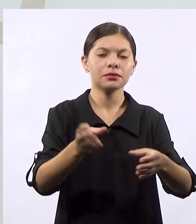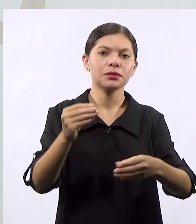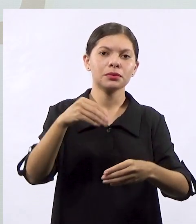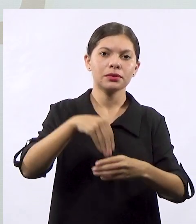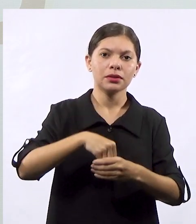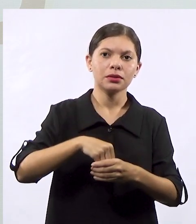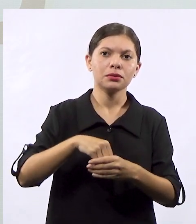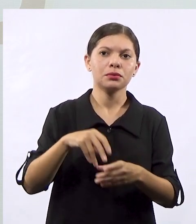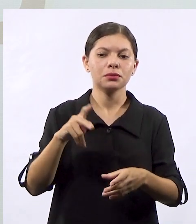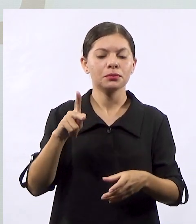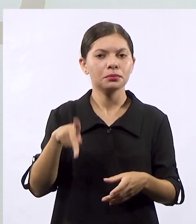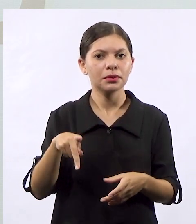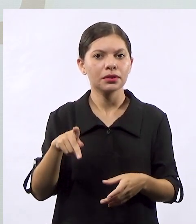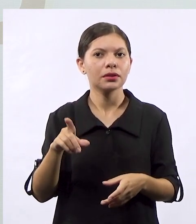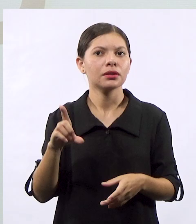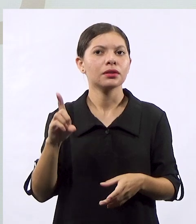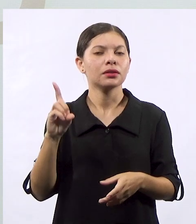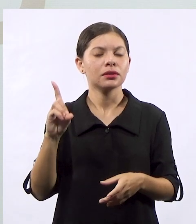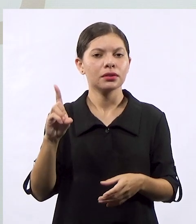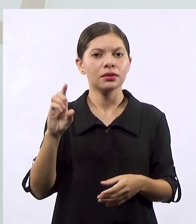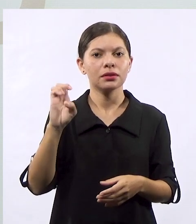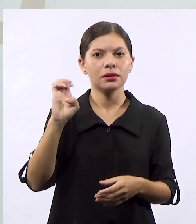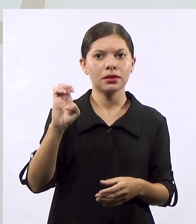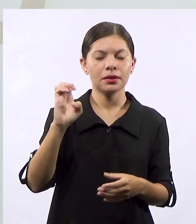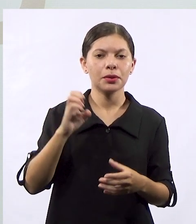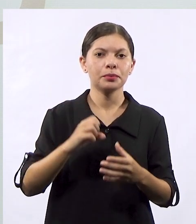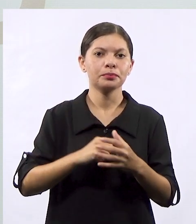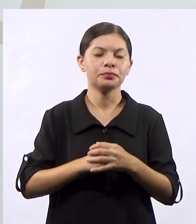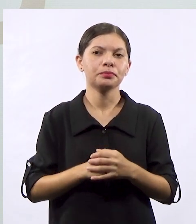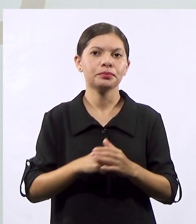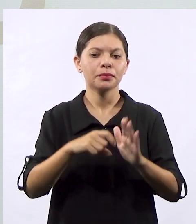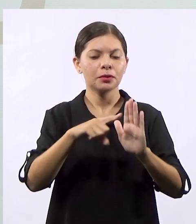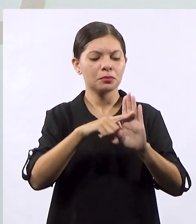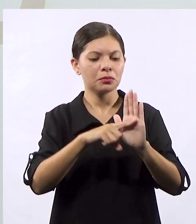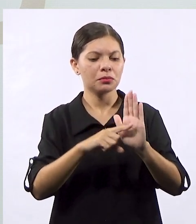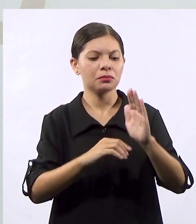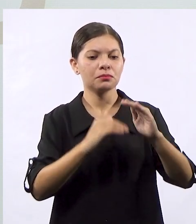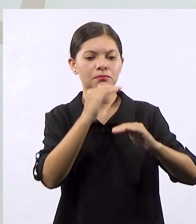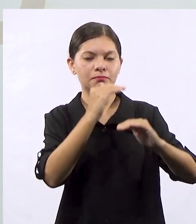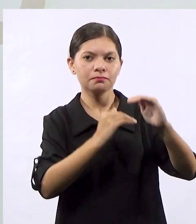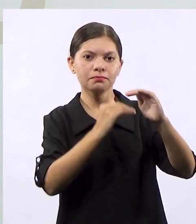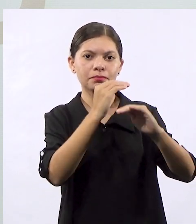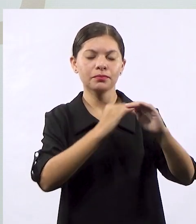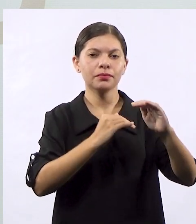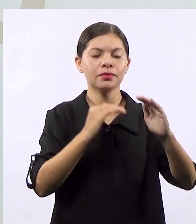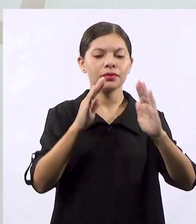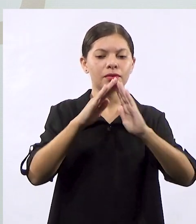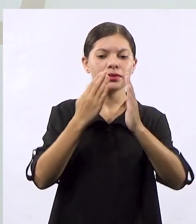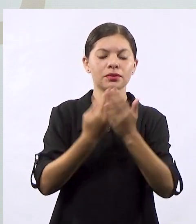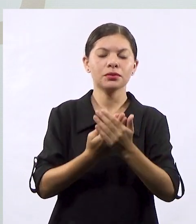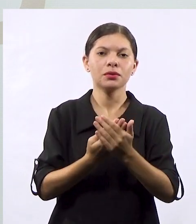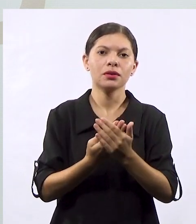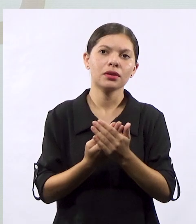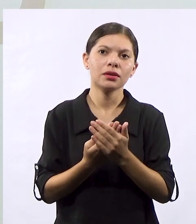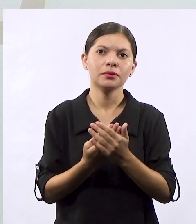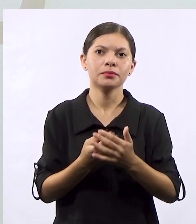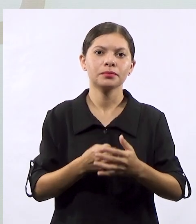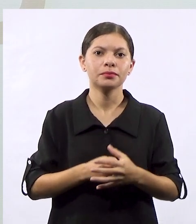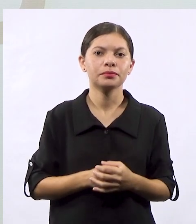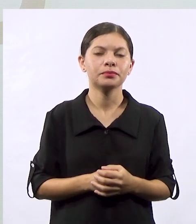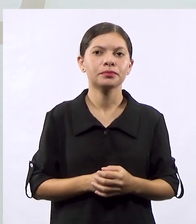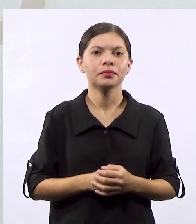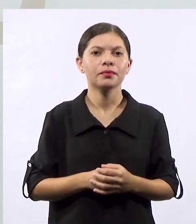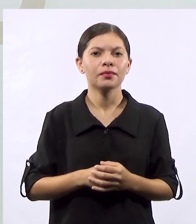próprio PDE, que é o Programa de Desenvolvimento da Escola, para organizar a escola com relação às questões de